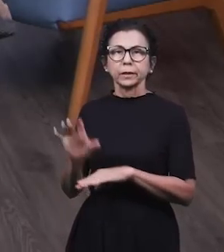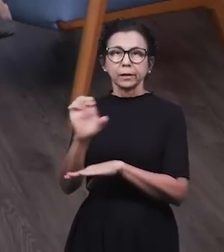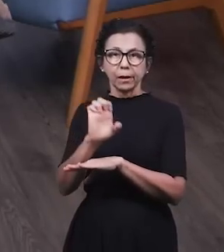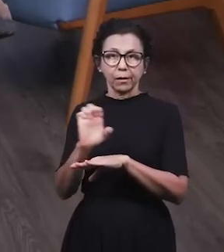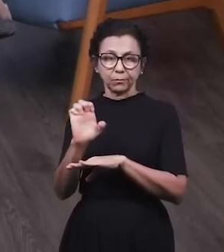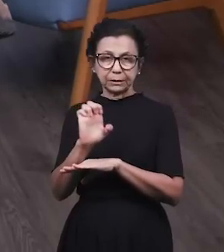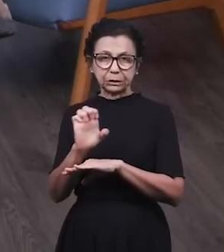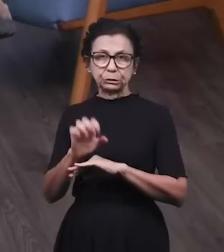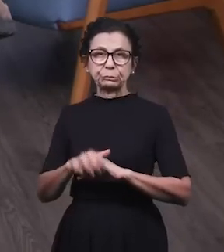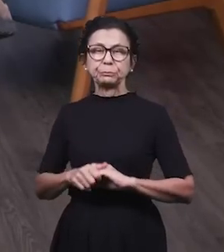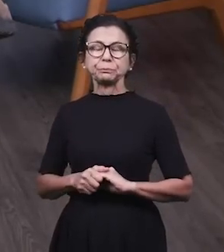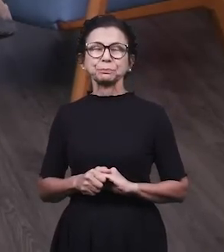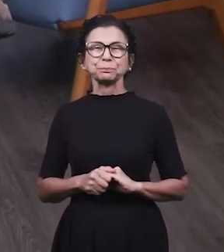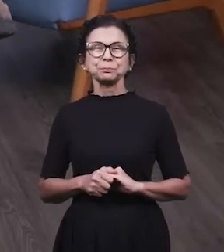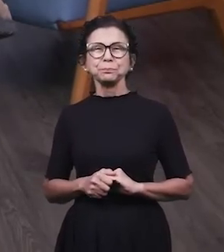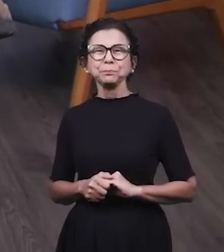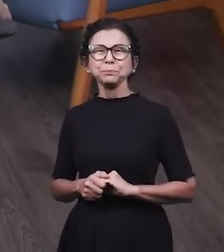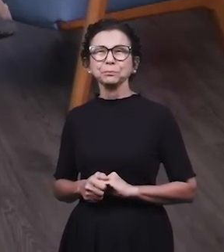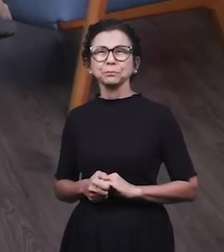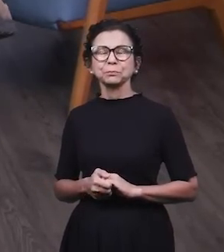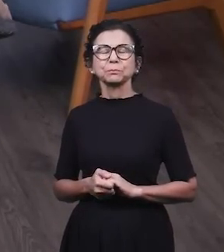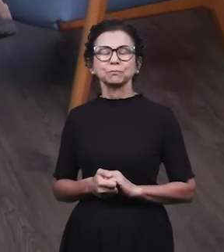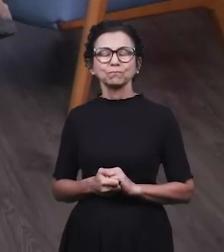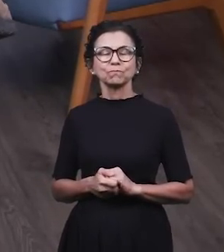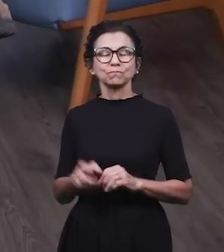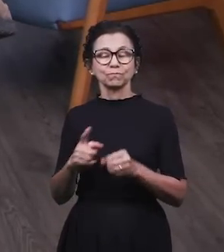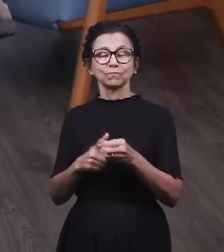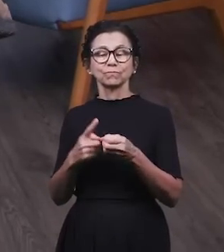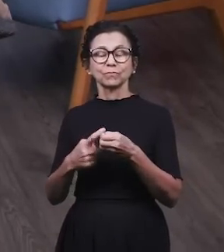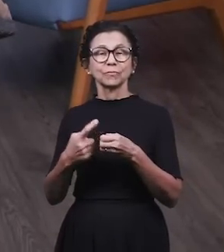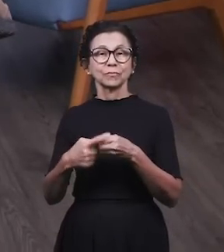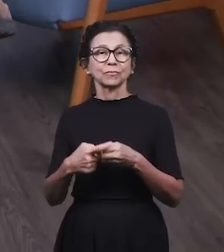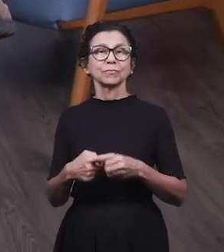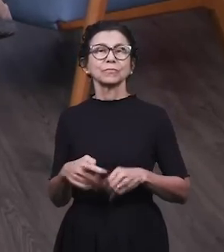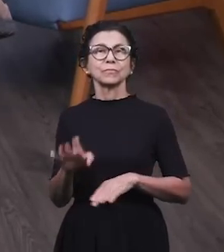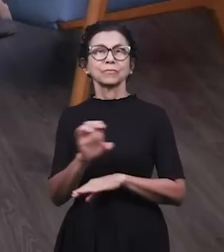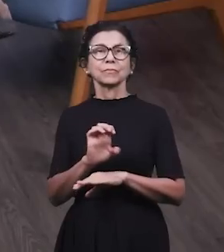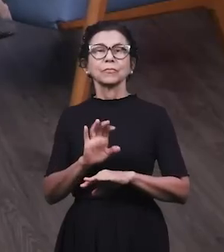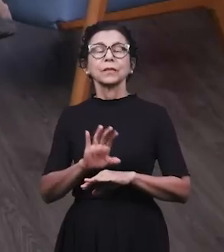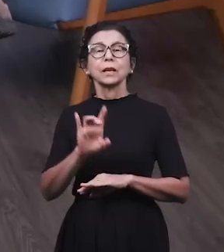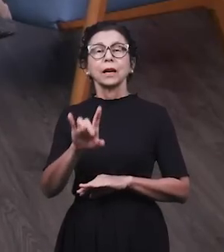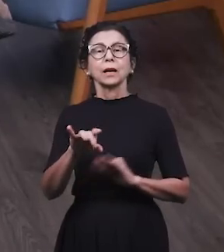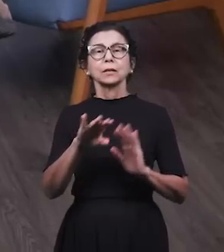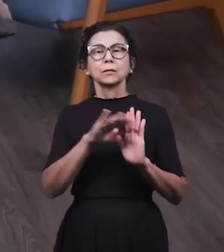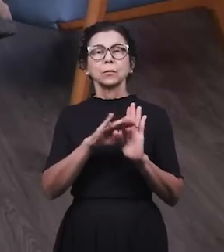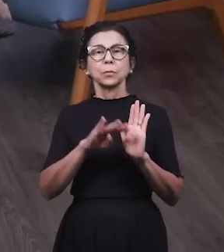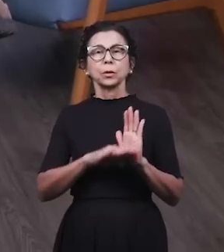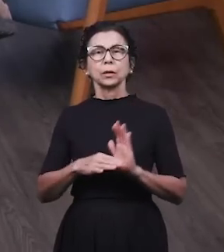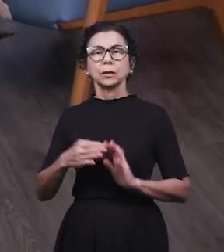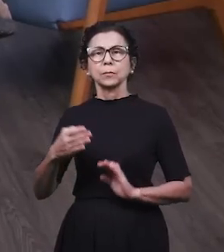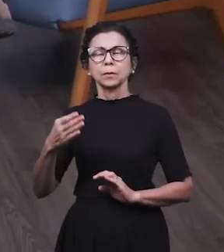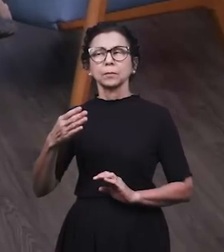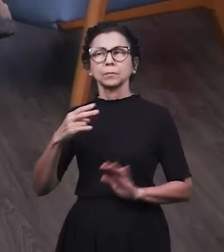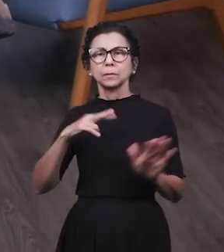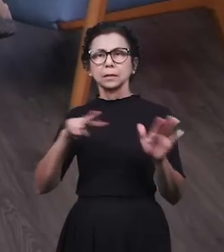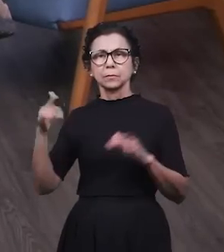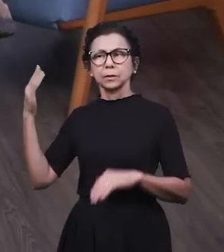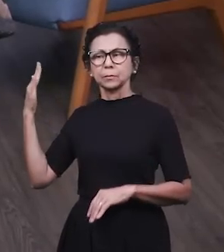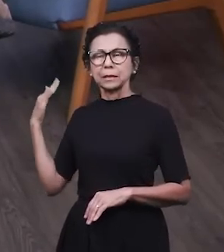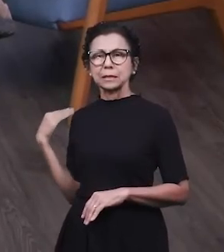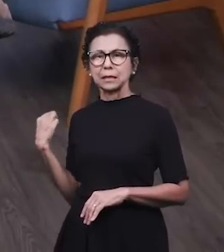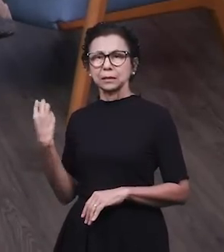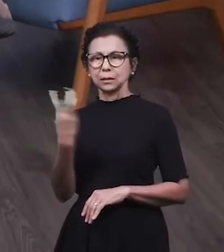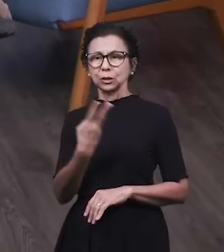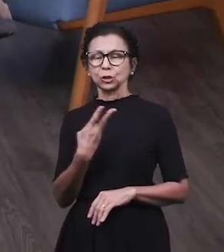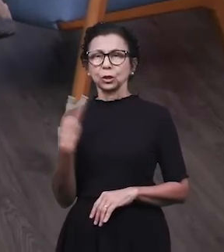verdade foi o tema do programa da semana passada, que nós não pudemos estar aqui. Nenhum de nós três, na verdade. Nenhum de nós